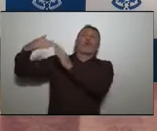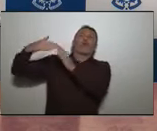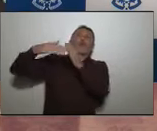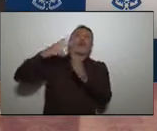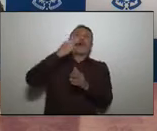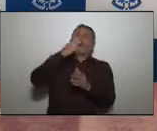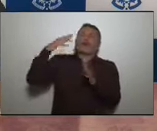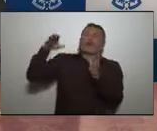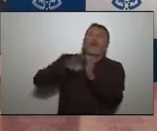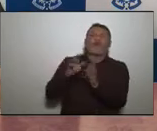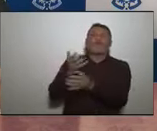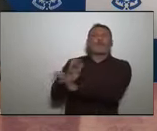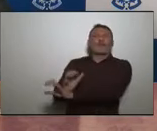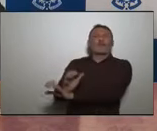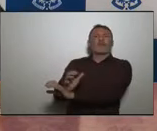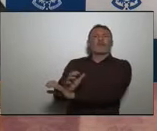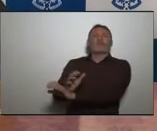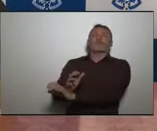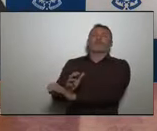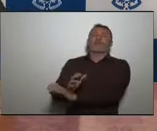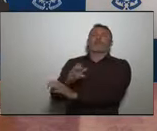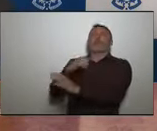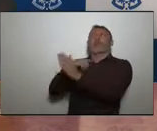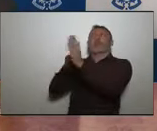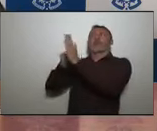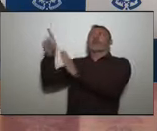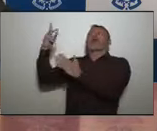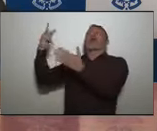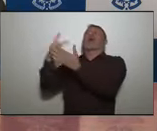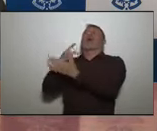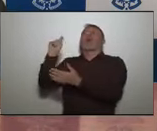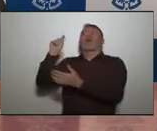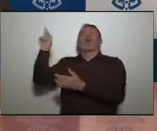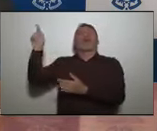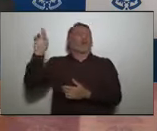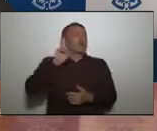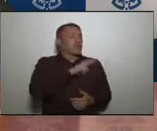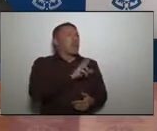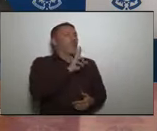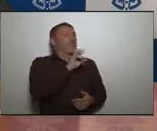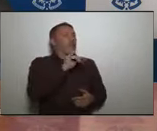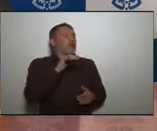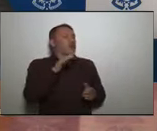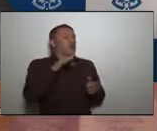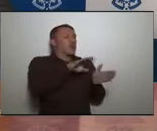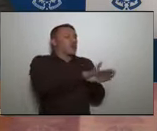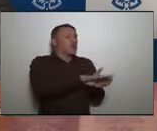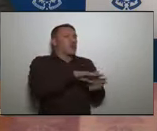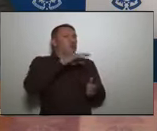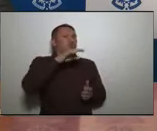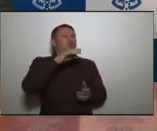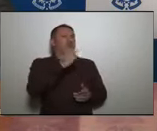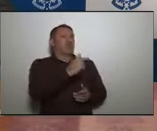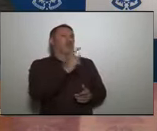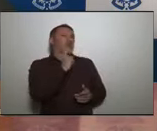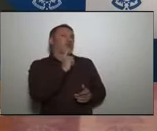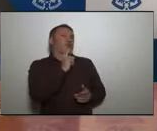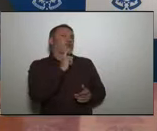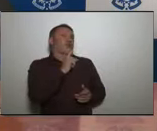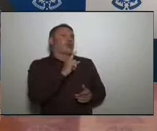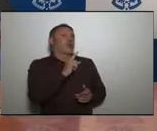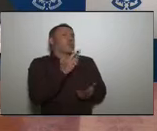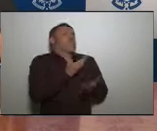nos entregará, agora embarcará para cá, agora em 7 dias. Então, nós não perdemos a carga, nós está